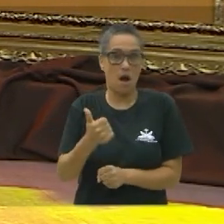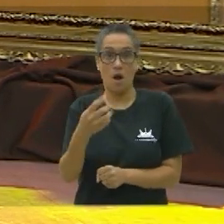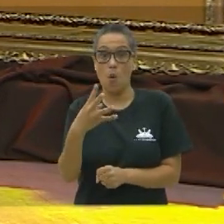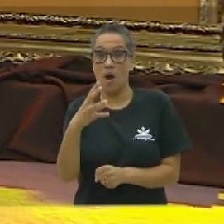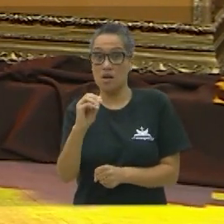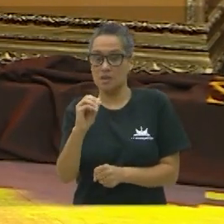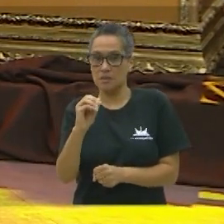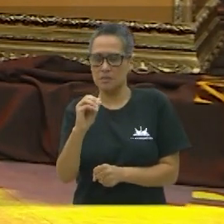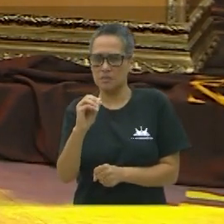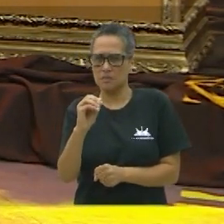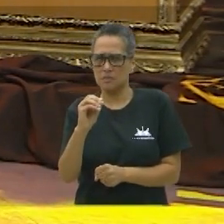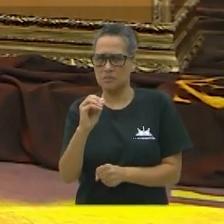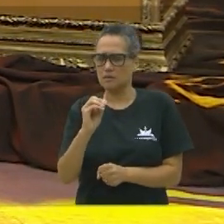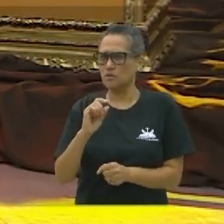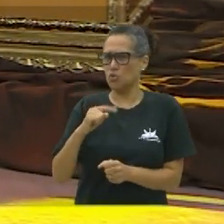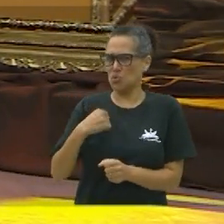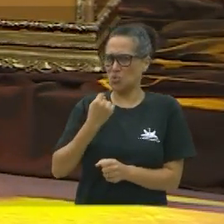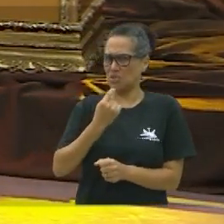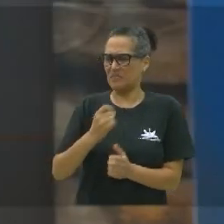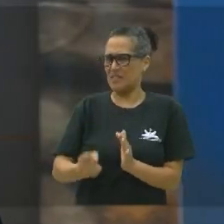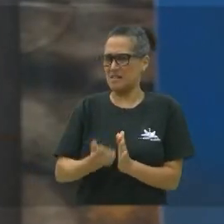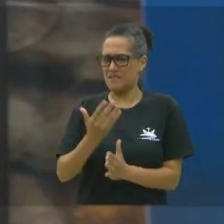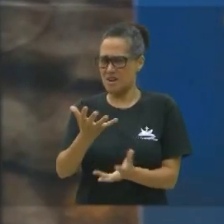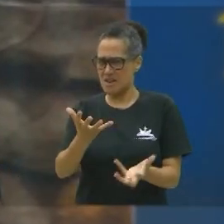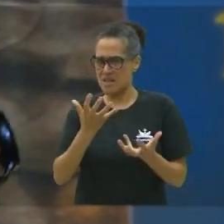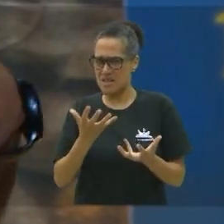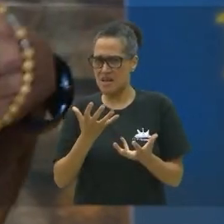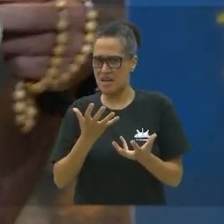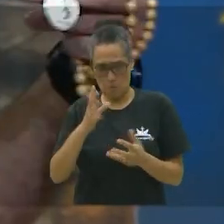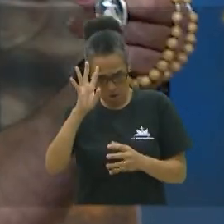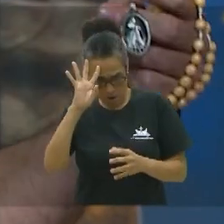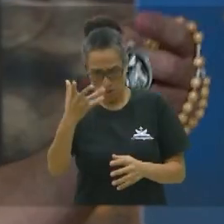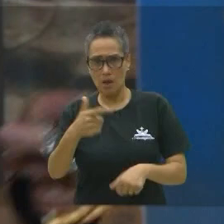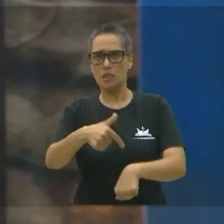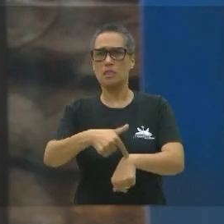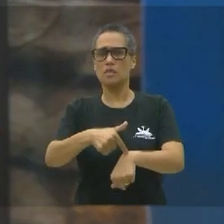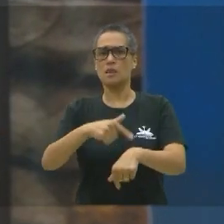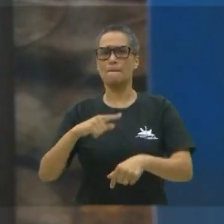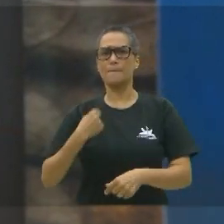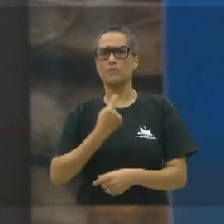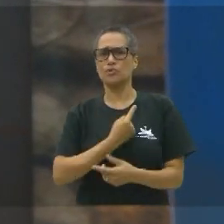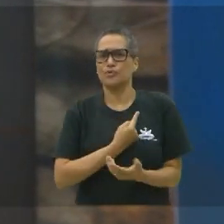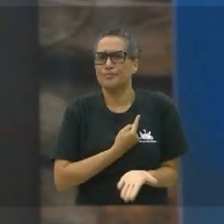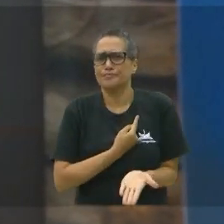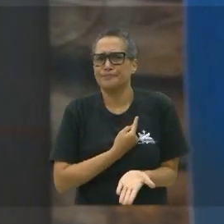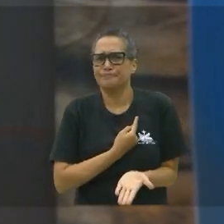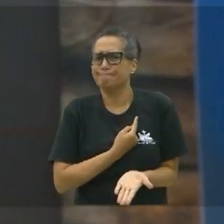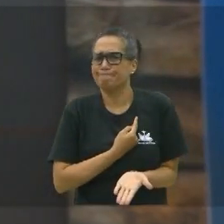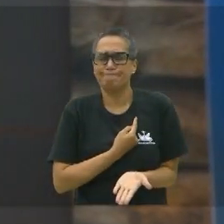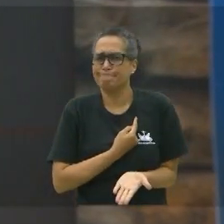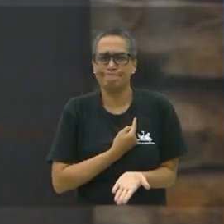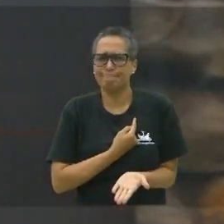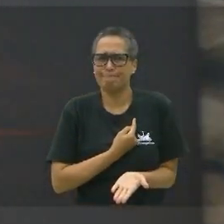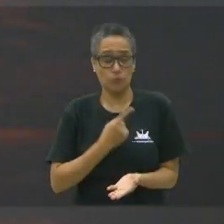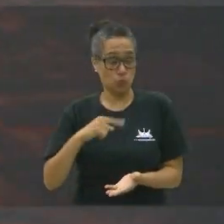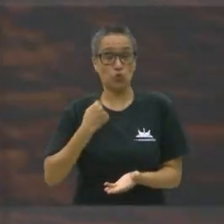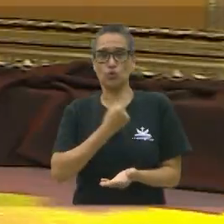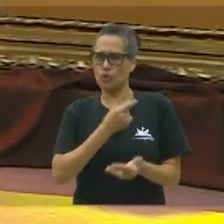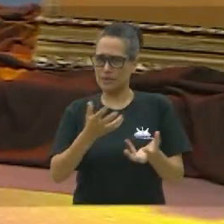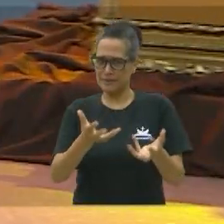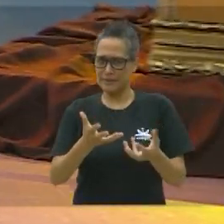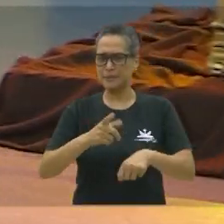Muitas vezes nós queremos que as coisas aconteçam no nosso tempo. Nós queremos que as